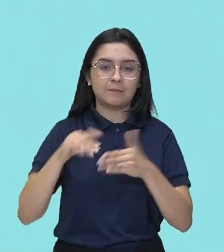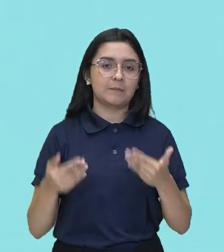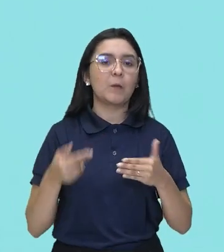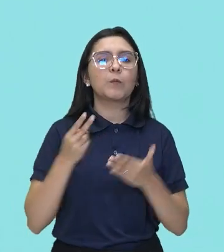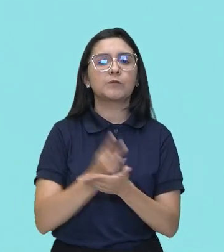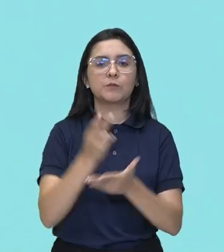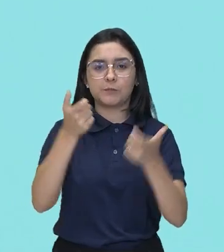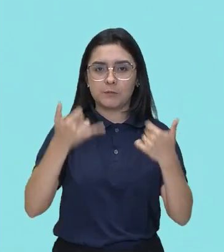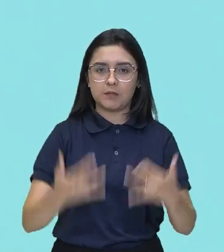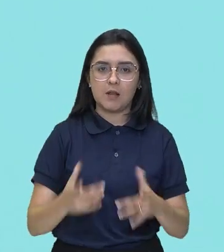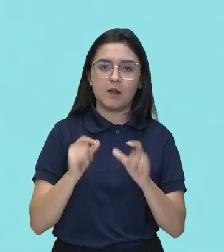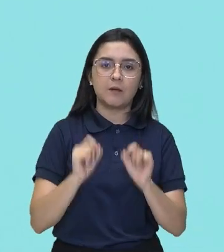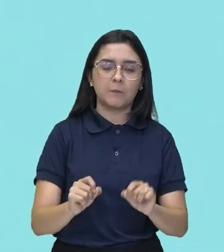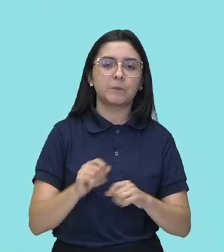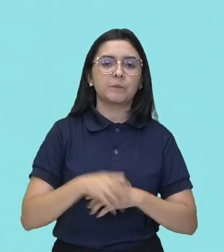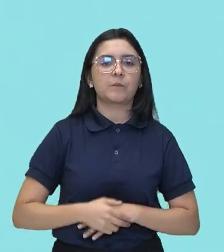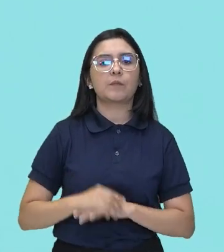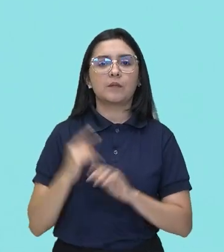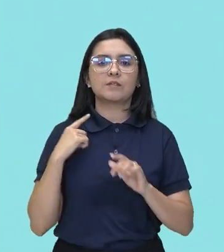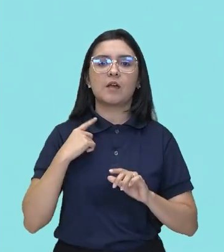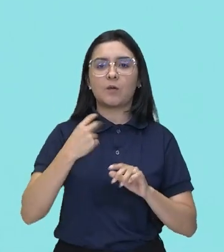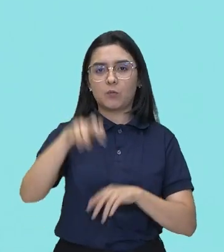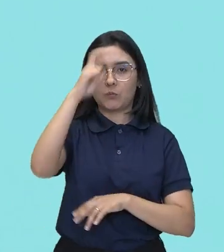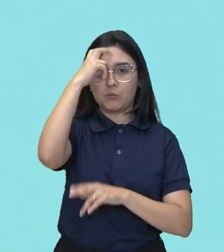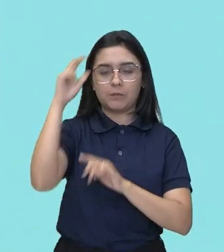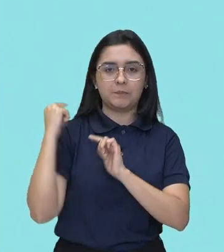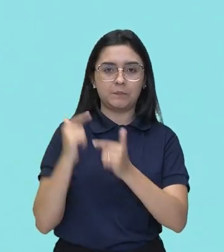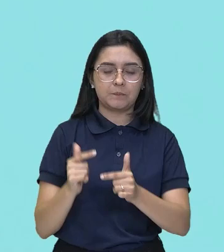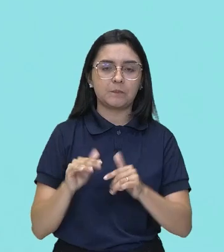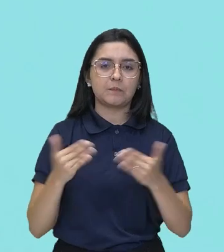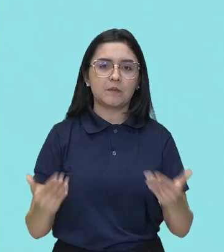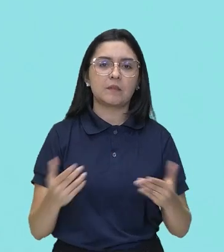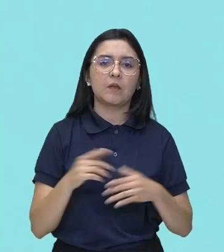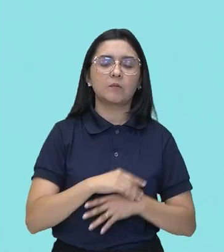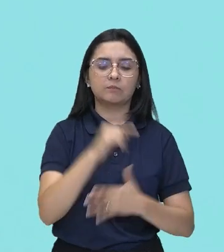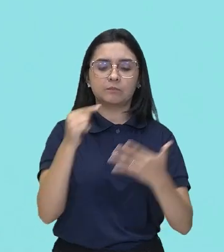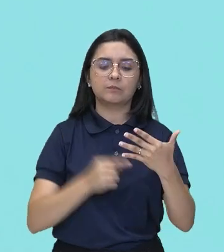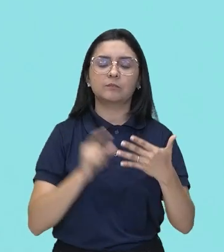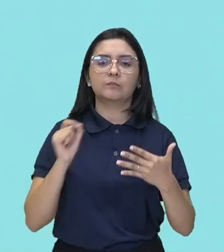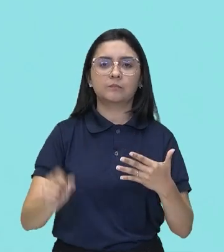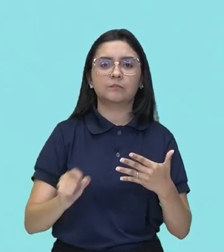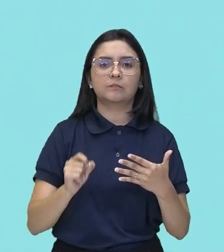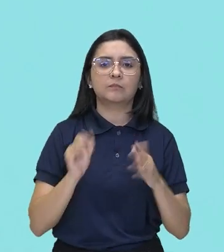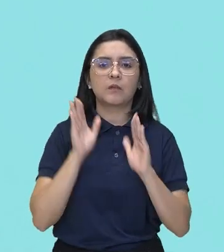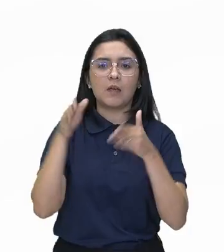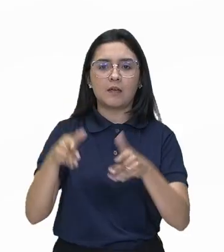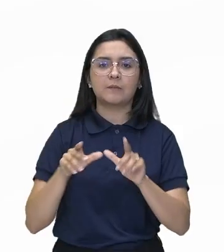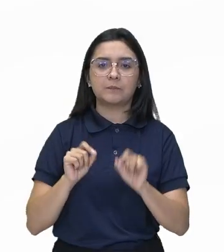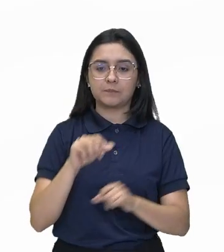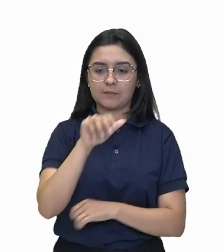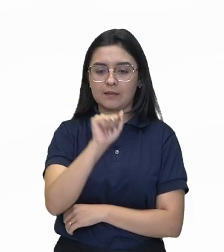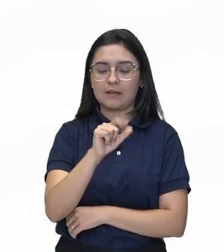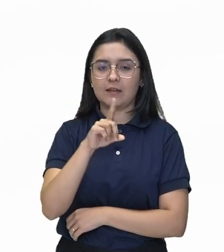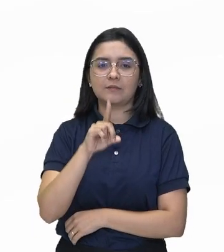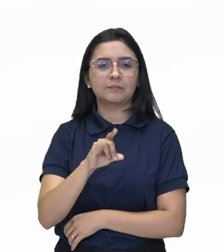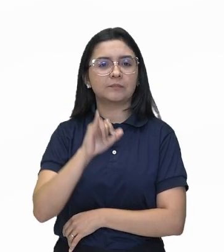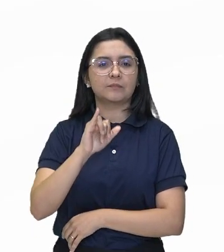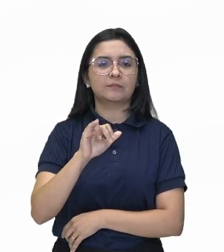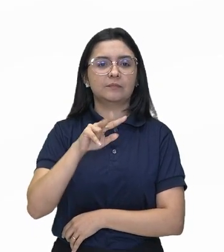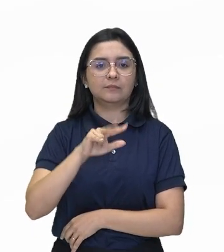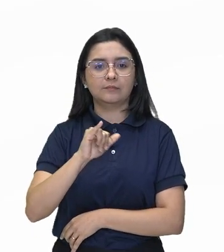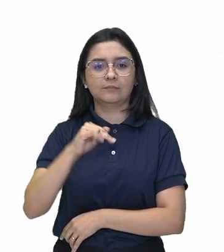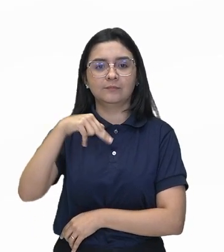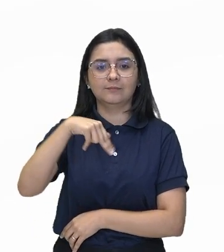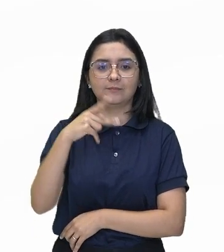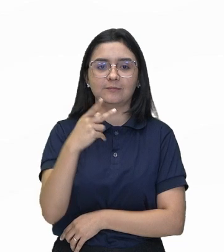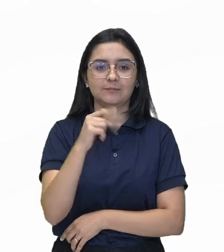conversa sobre cultura popular, um elemento muito específico da cultura popular são as adivinhas. São pequenas